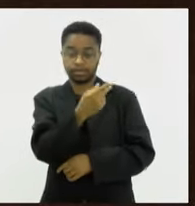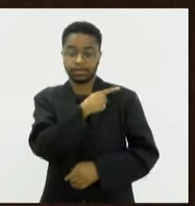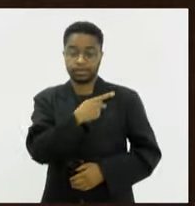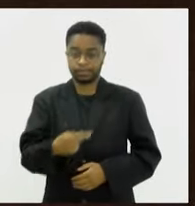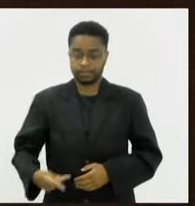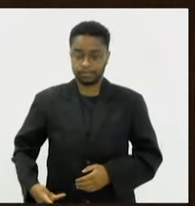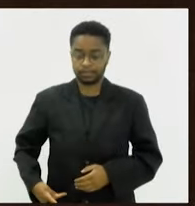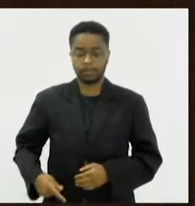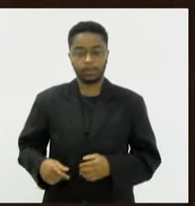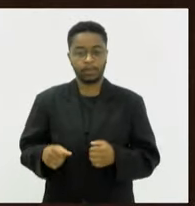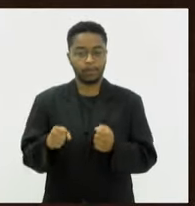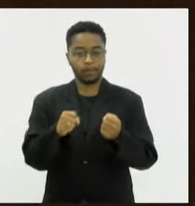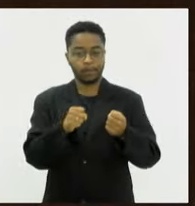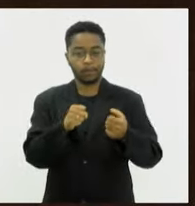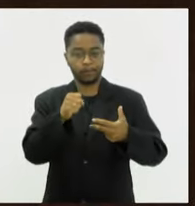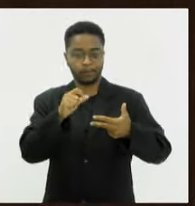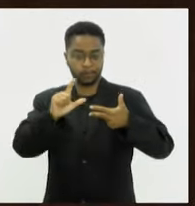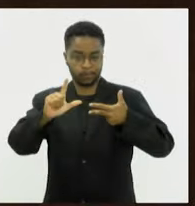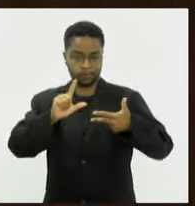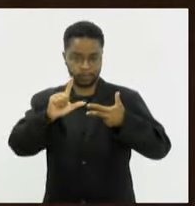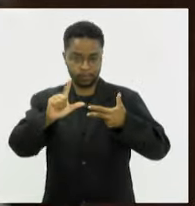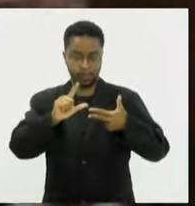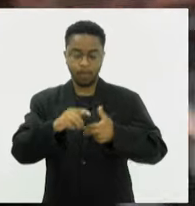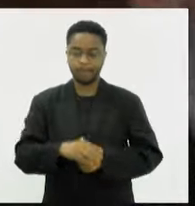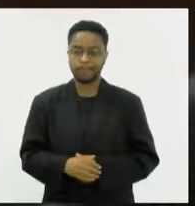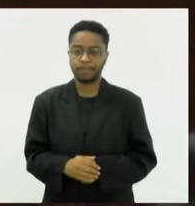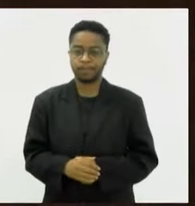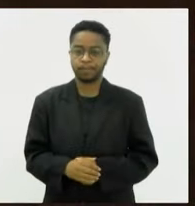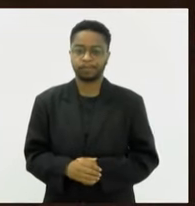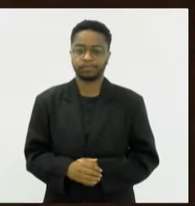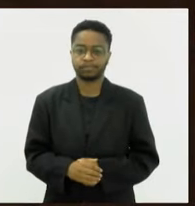presidente do Poder Legislativo.